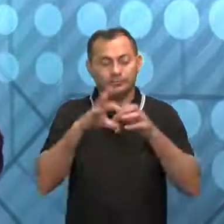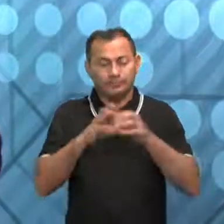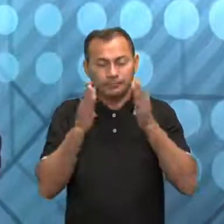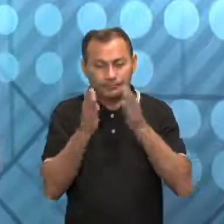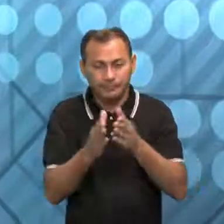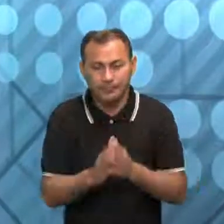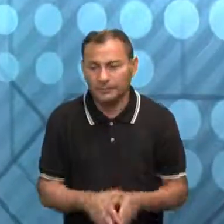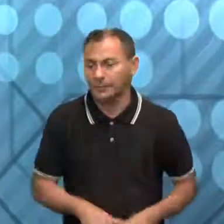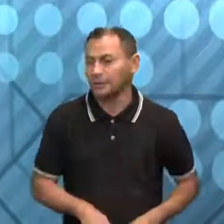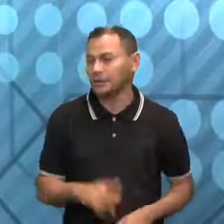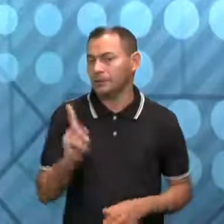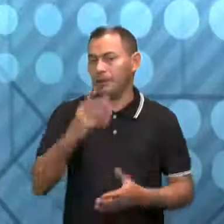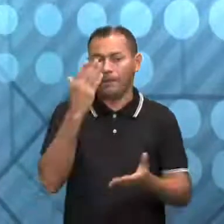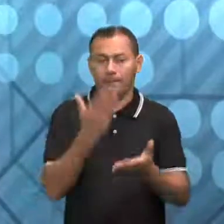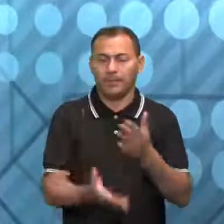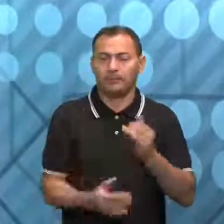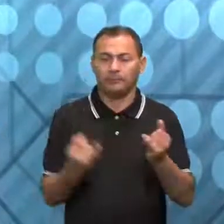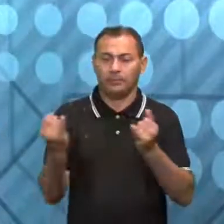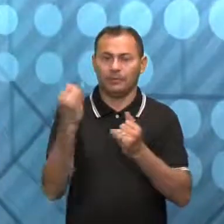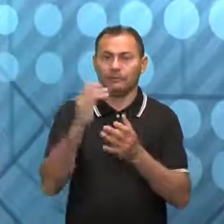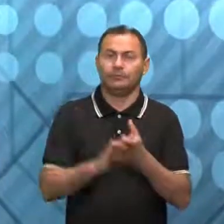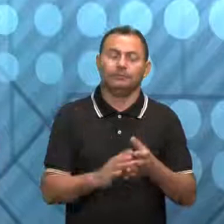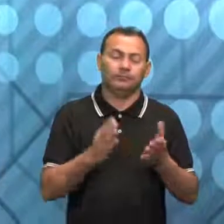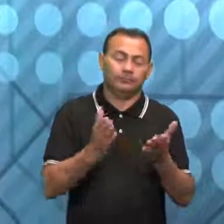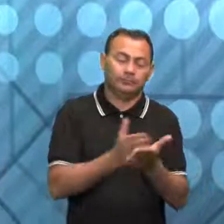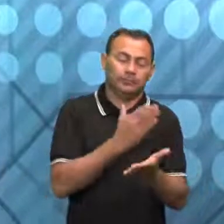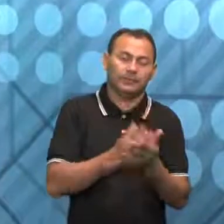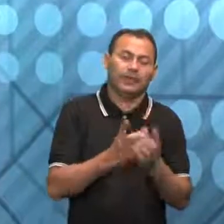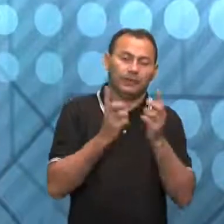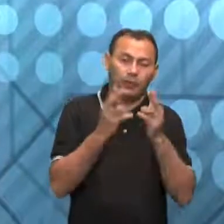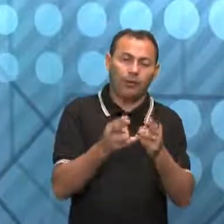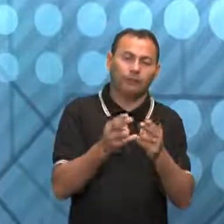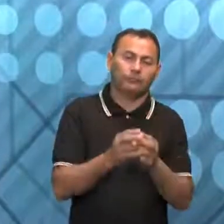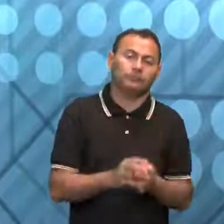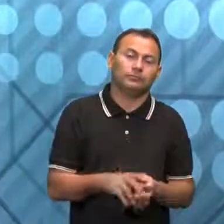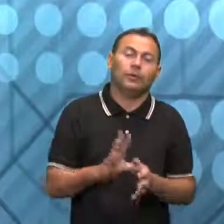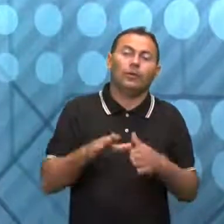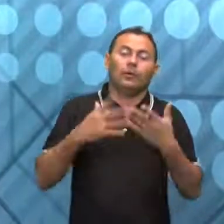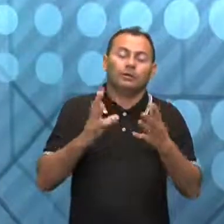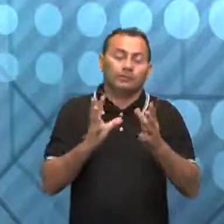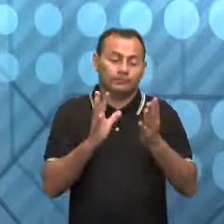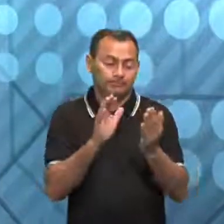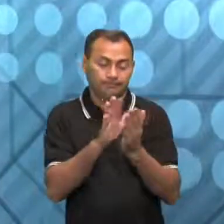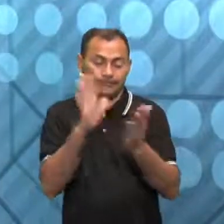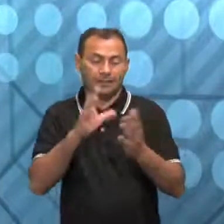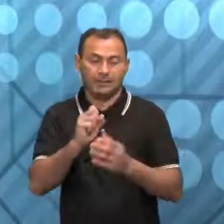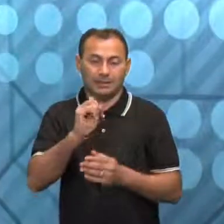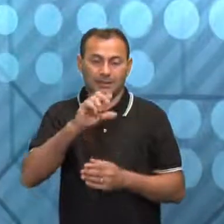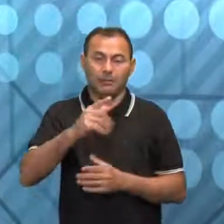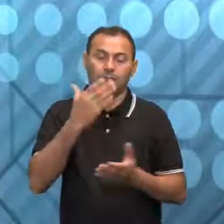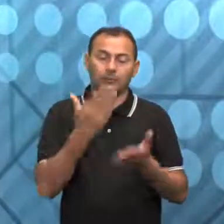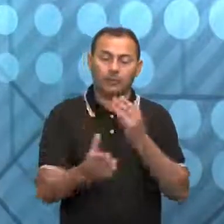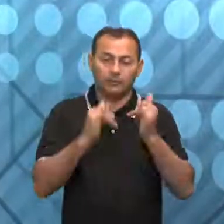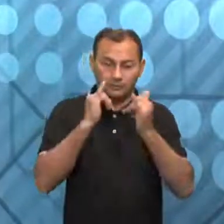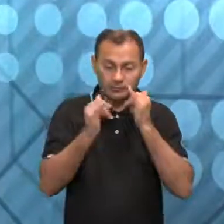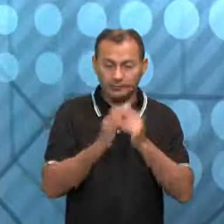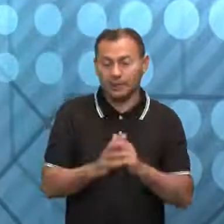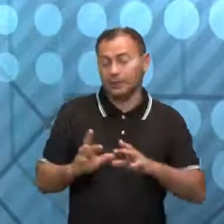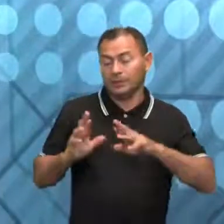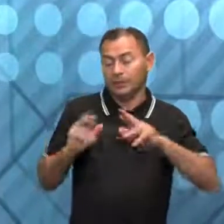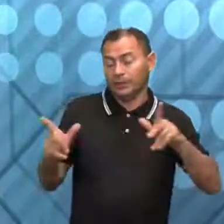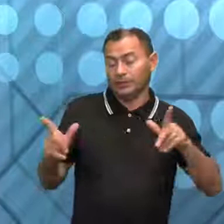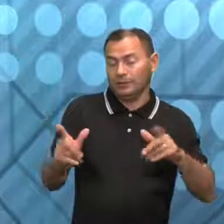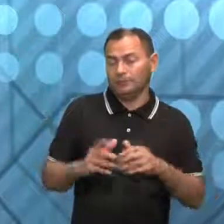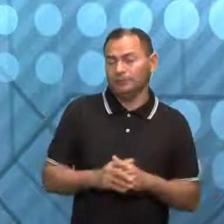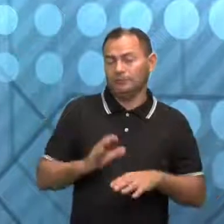compressão, a gente não perde informação, a gente só descarta o que é redundante. Quando a gente compacta um sinal, a gente perde informação. Essa é a